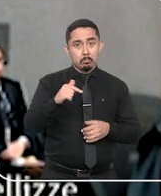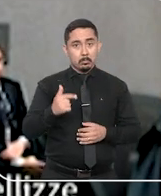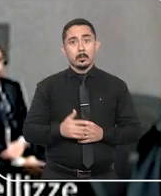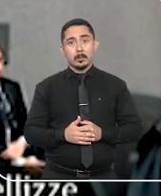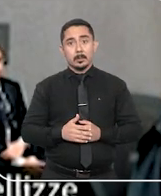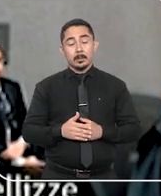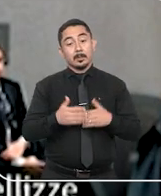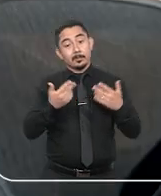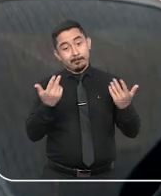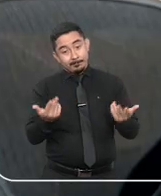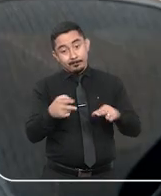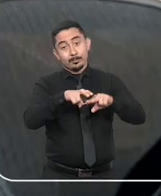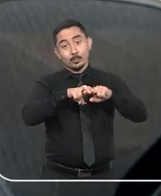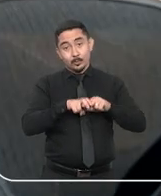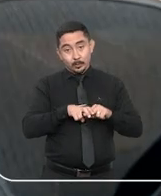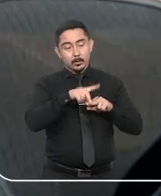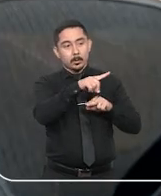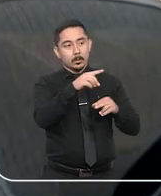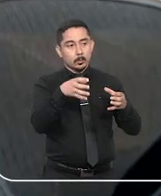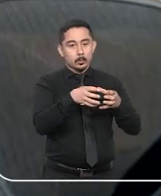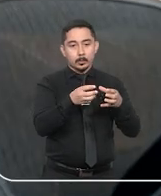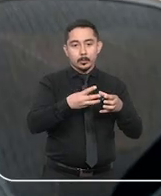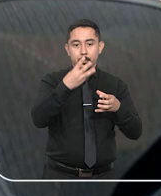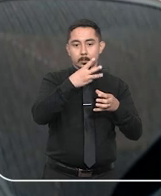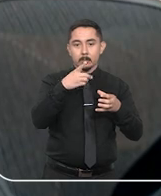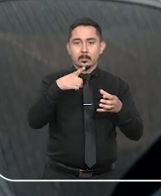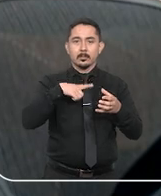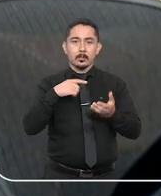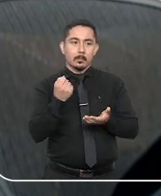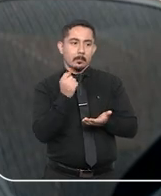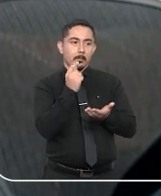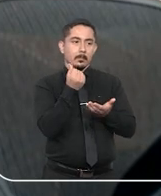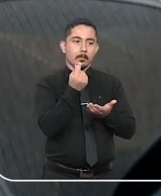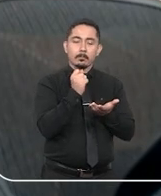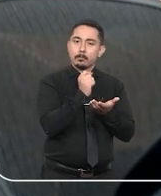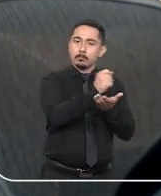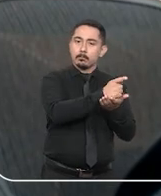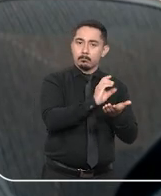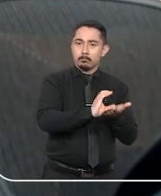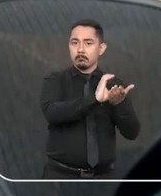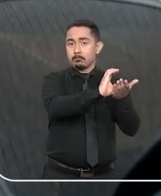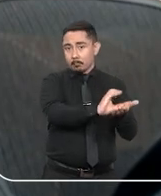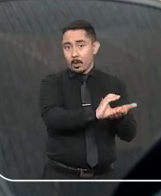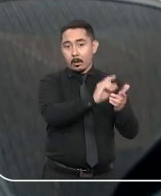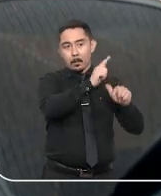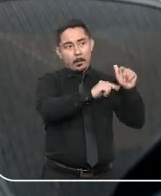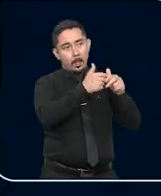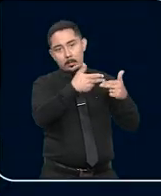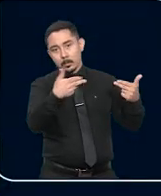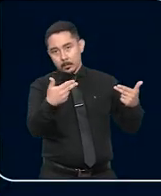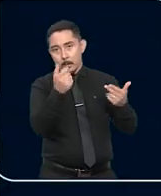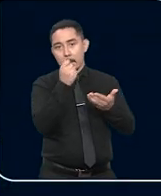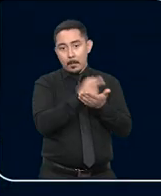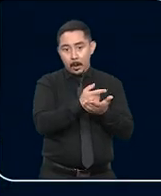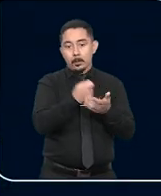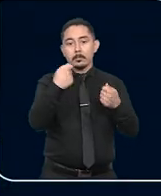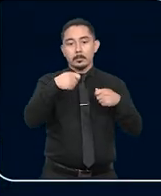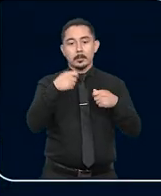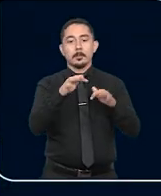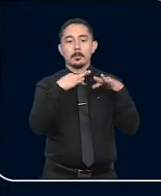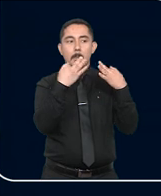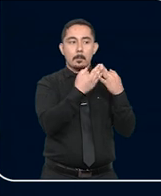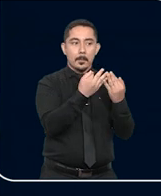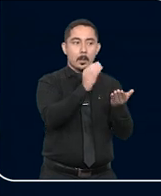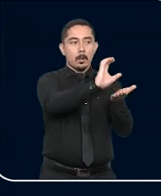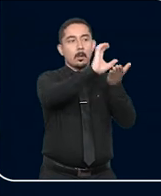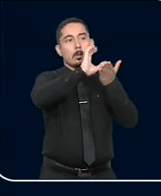obra parodiada. Com isso, a terceira turma, além da indenização por danos morais e materiais, decidiu que a família também